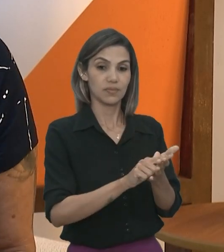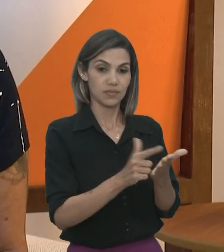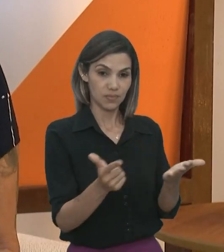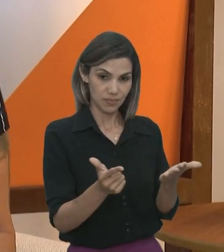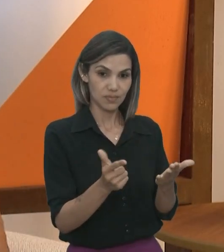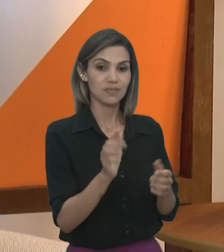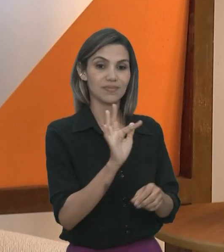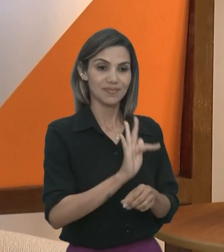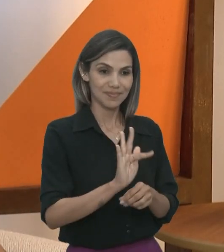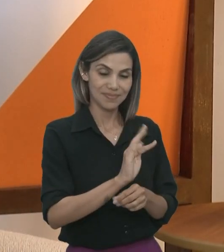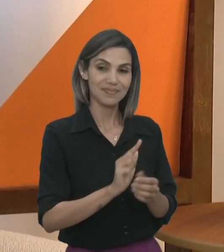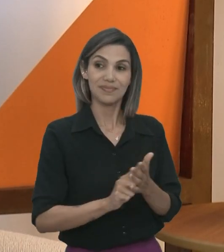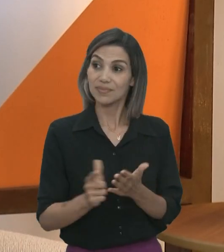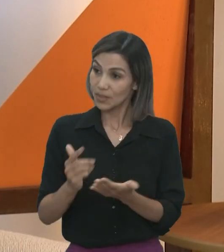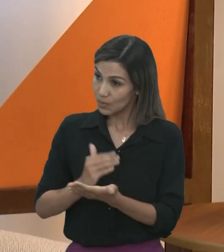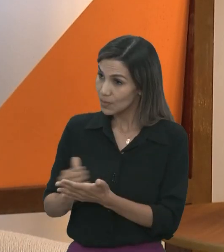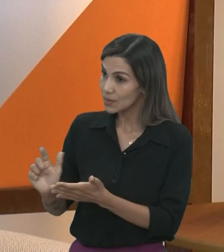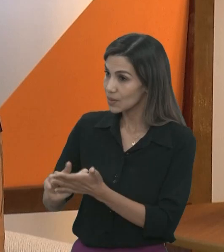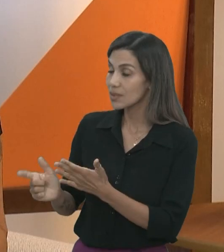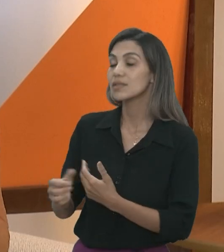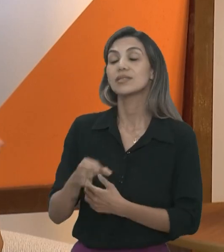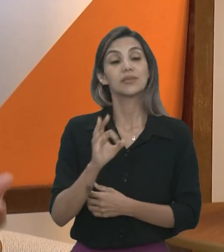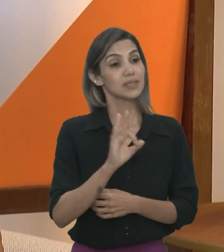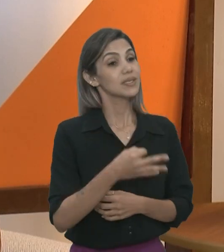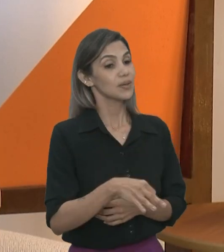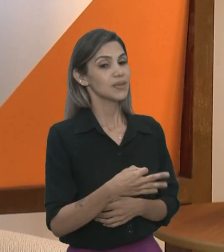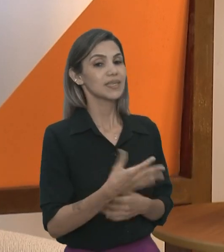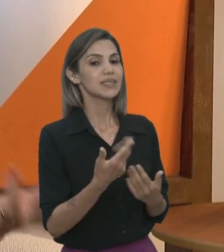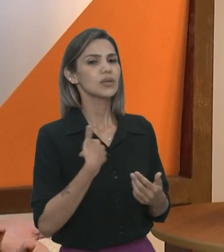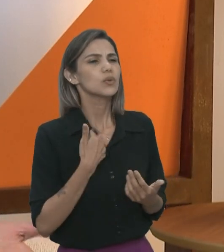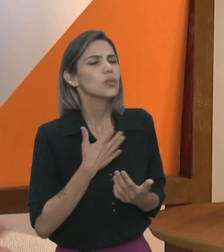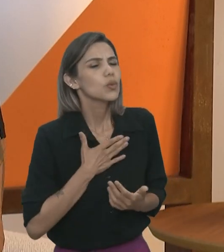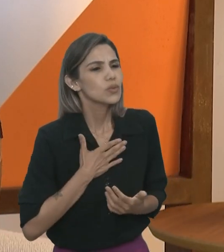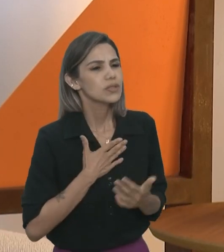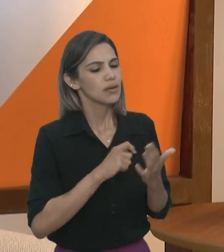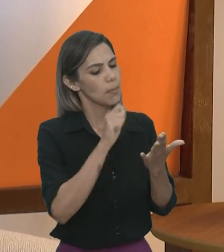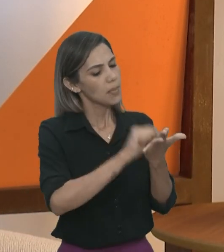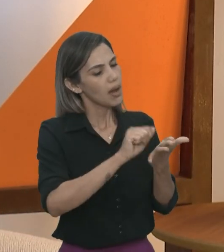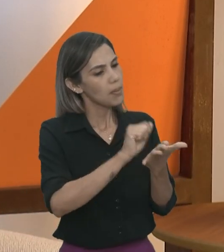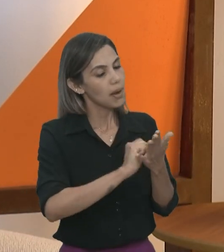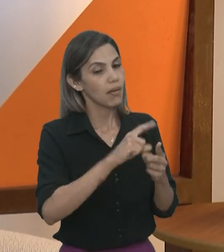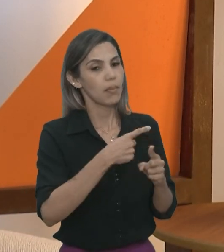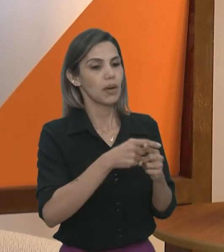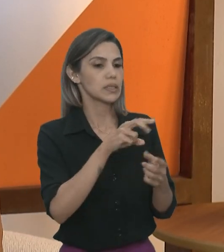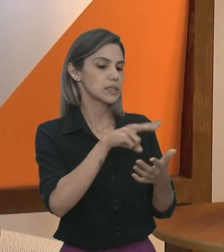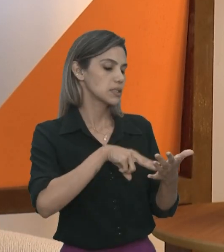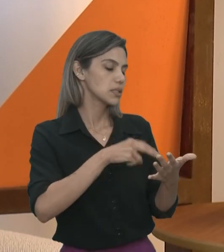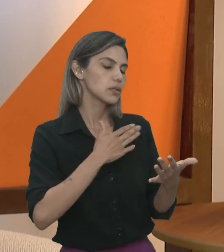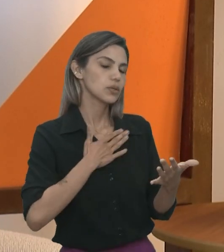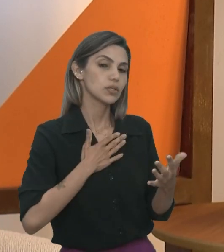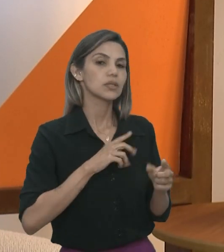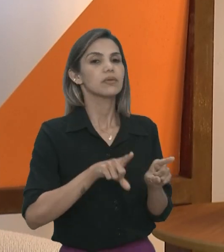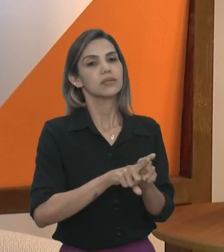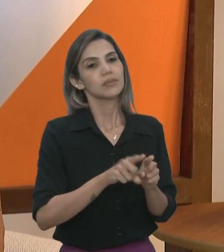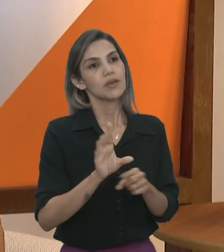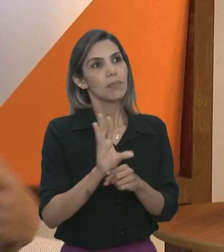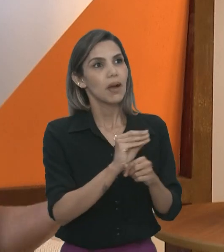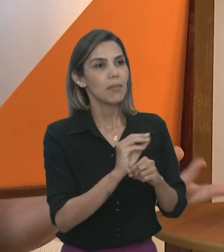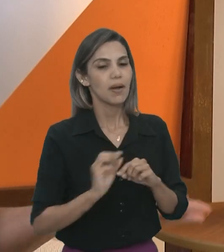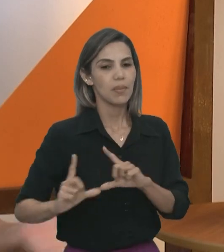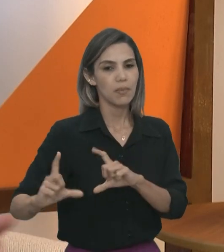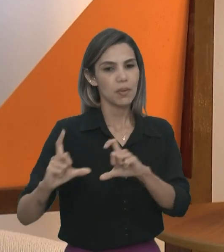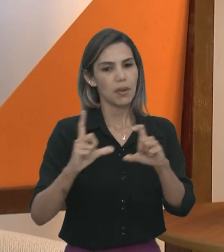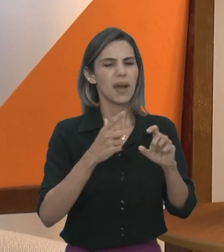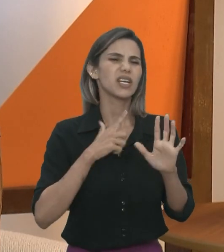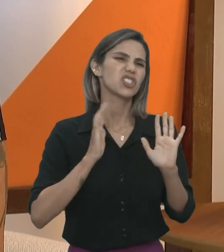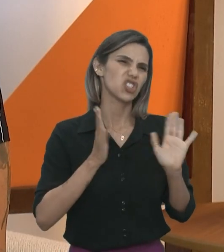É, com jornalismo, isso. Porque eu gostava muito de escrever e de ler, né? Então, e gostava de fotografia. E já fazia